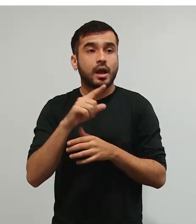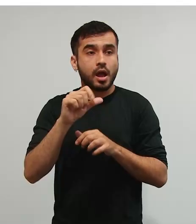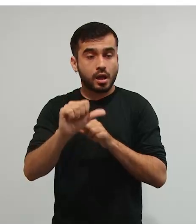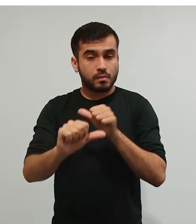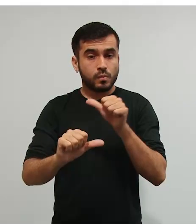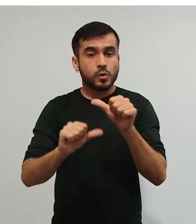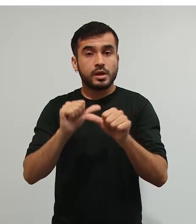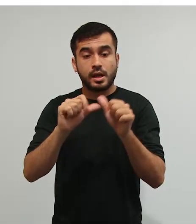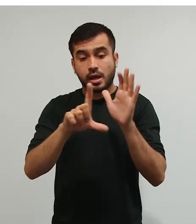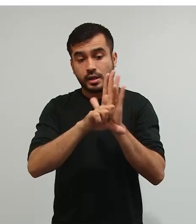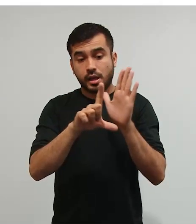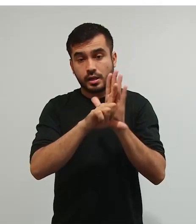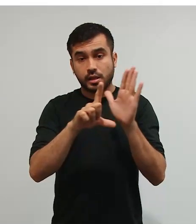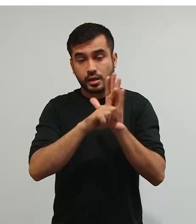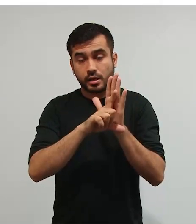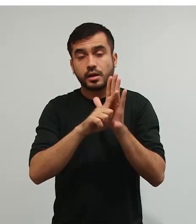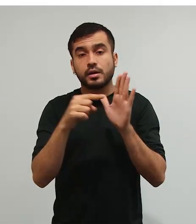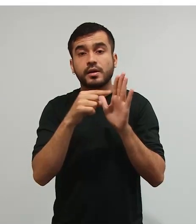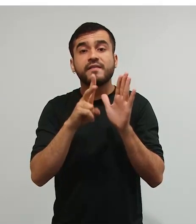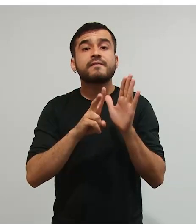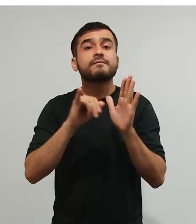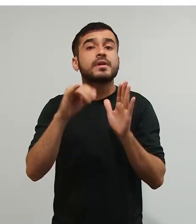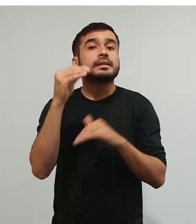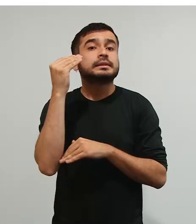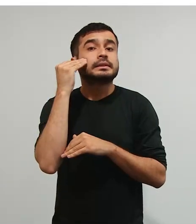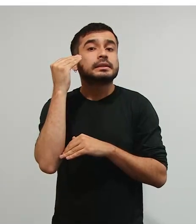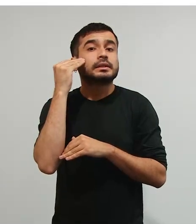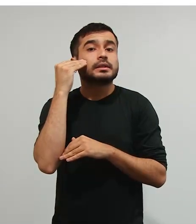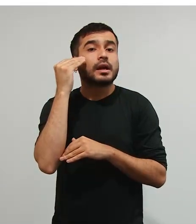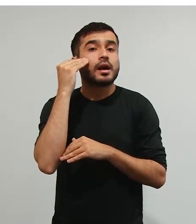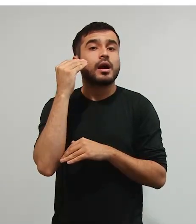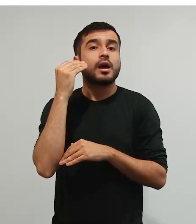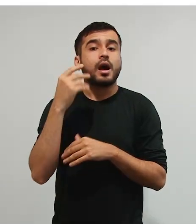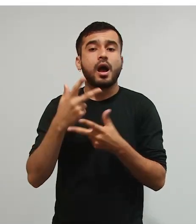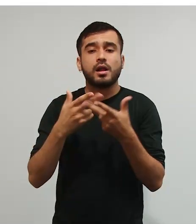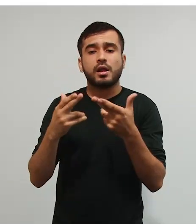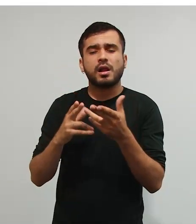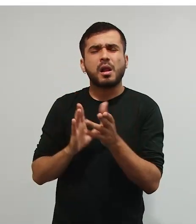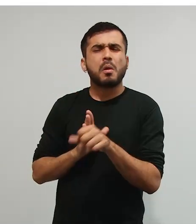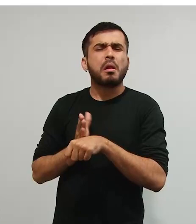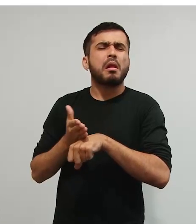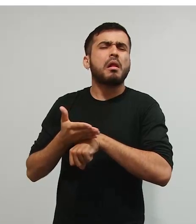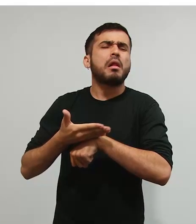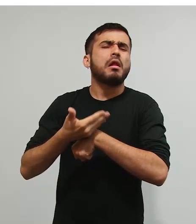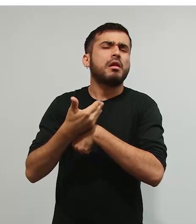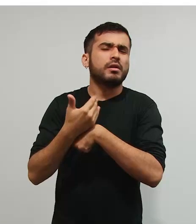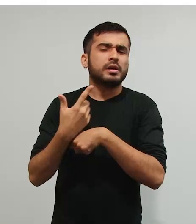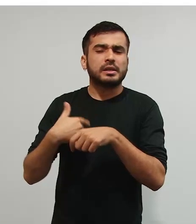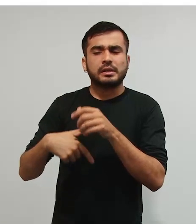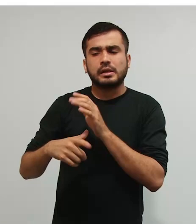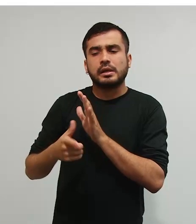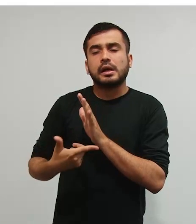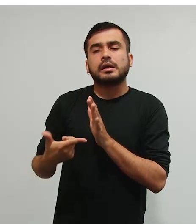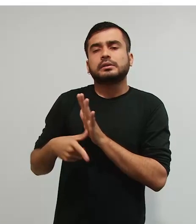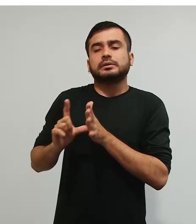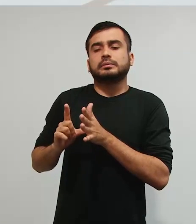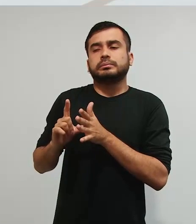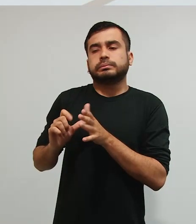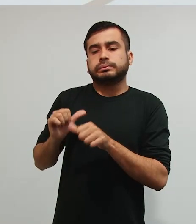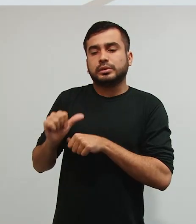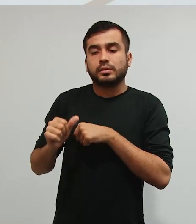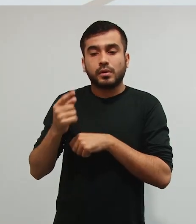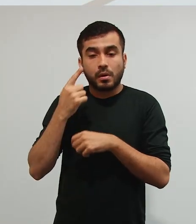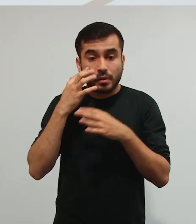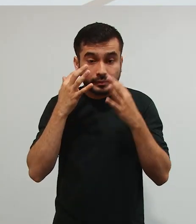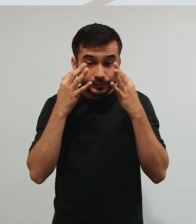essa alteração na legislação tributária vai buscar atenuar os efeitos regressivos, né? Que são o quê, gente? Presta